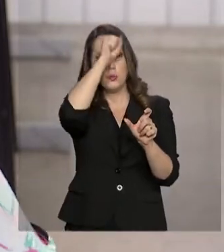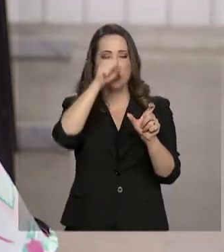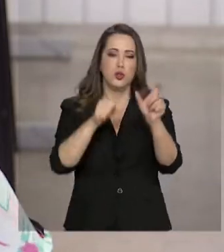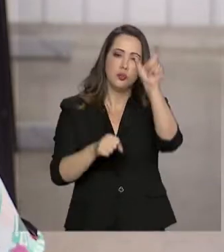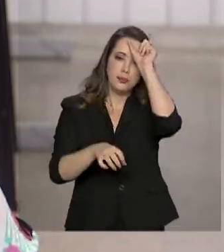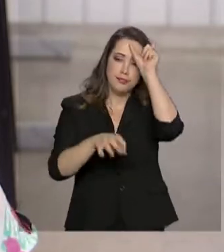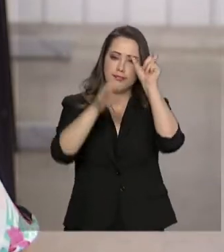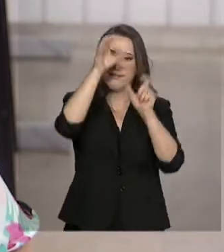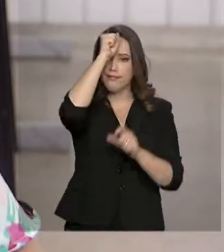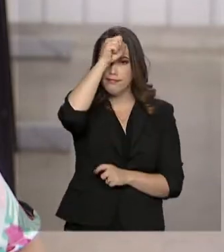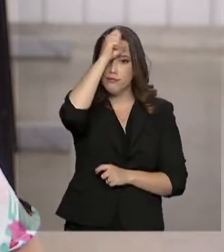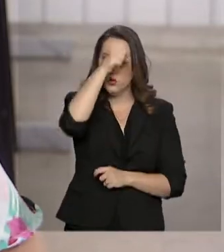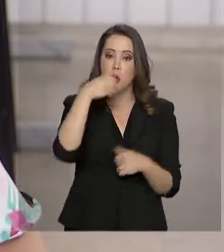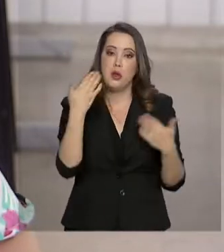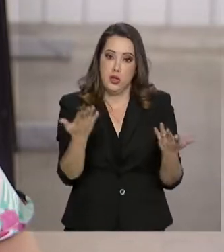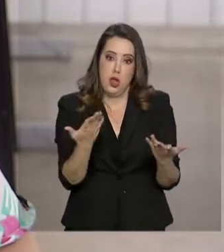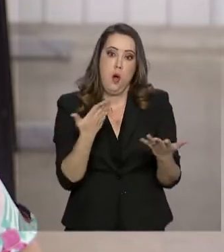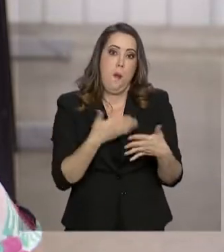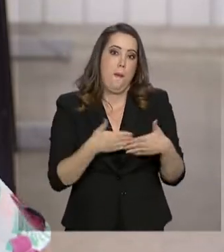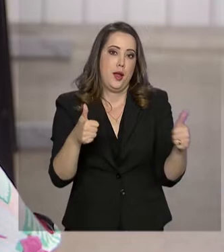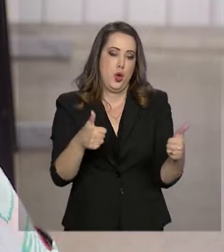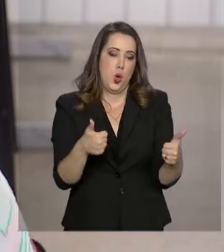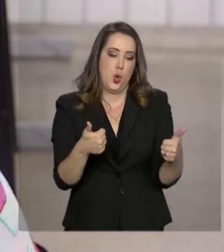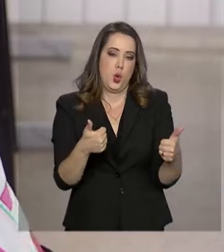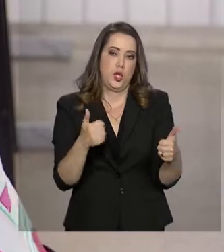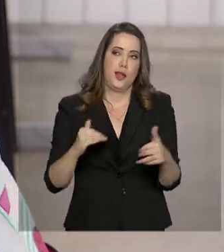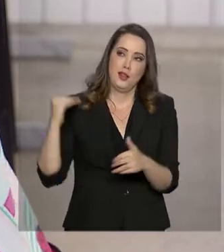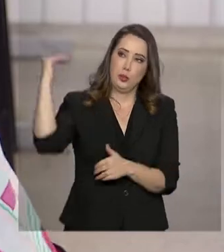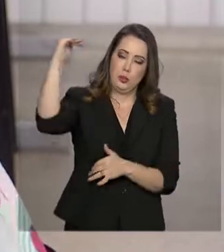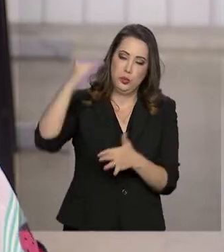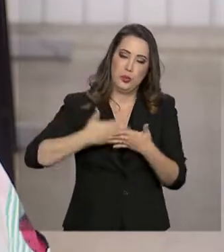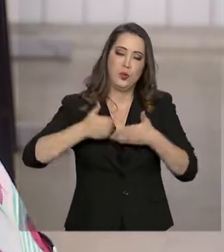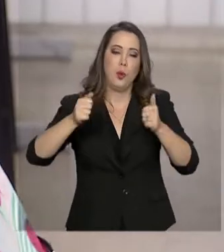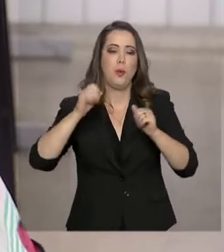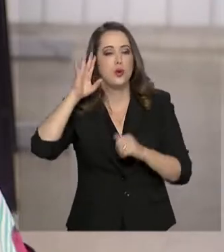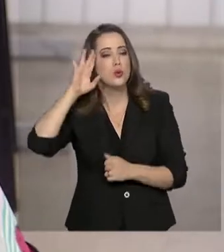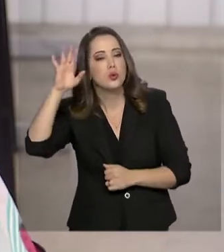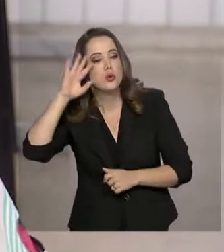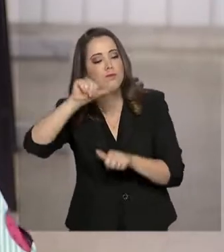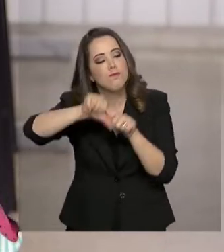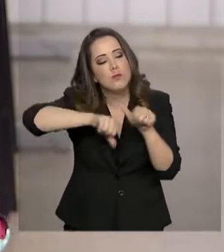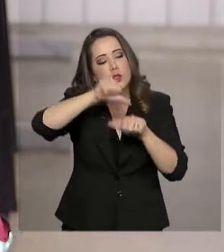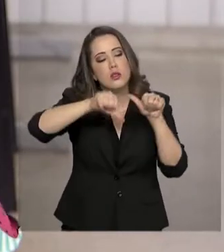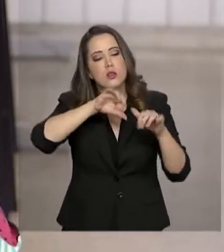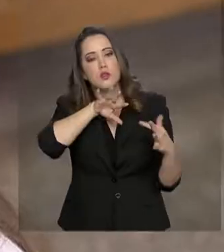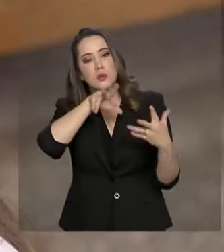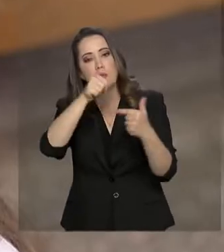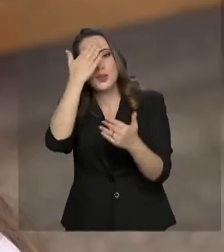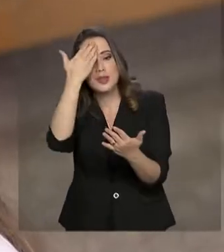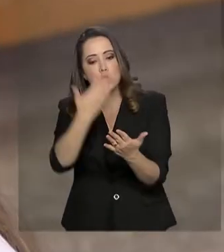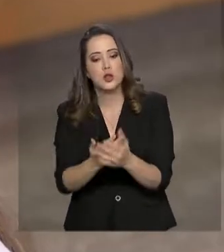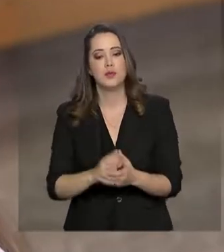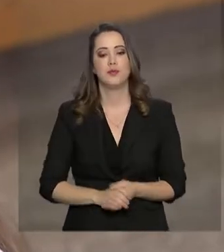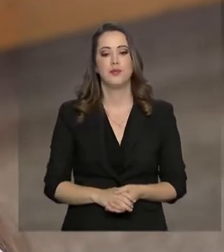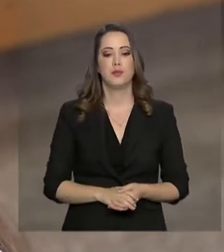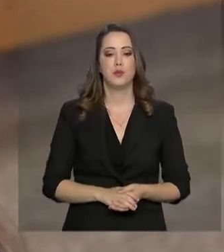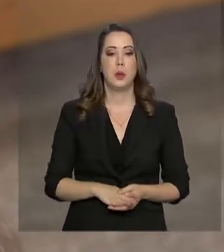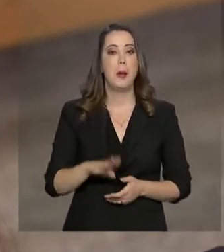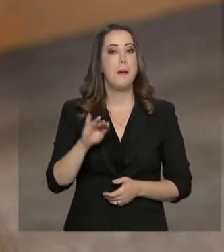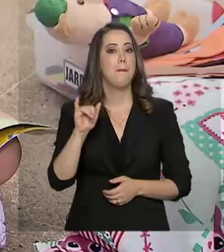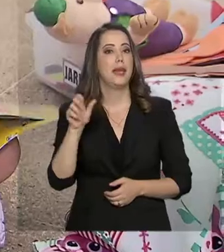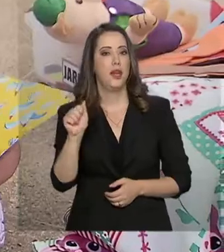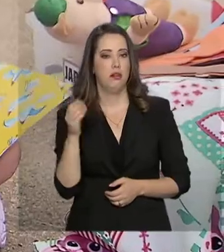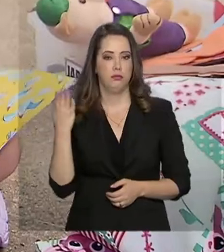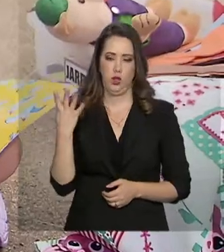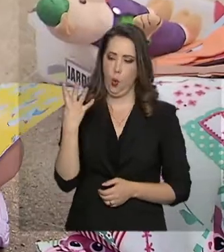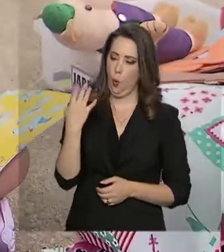imaginação, faz com que a gente seja adultos melhores, né? E tem esse poder de sonhar, de transformar o mundo e acreditar. A Bia tem